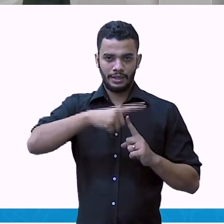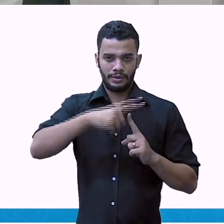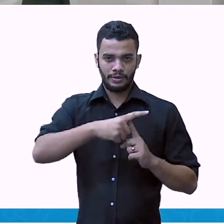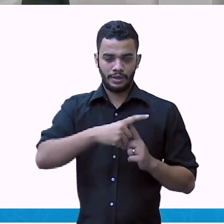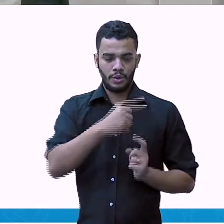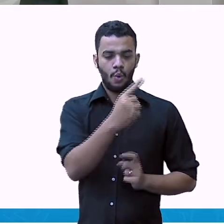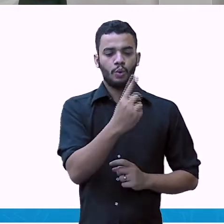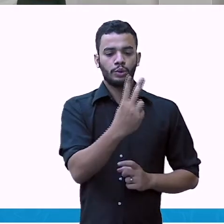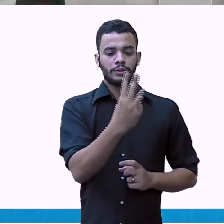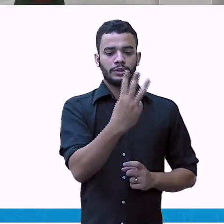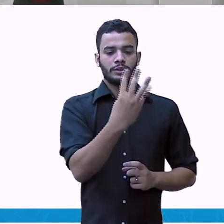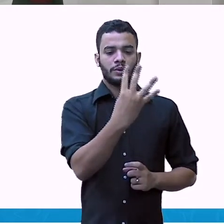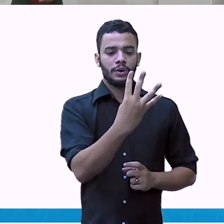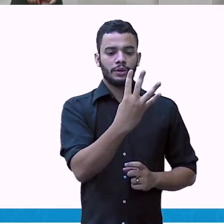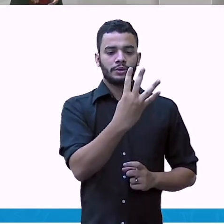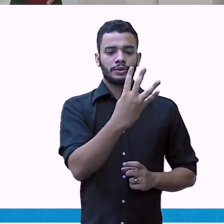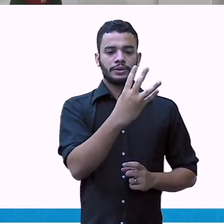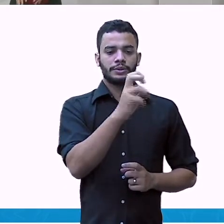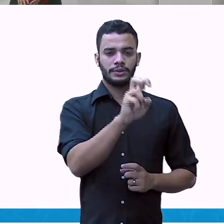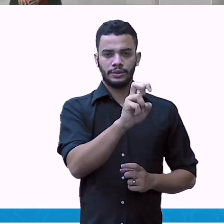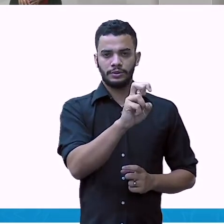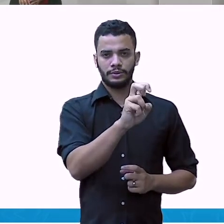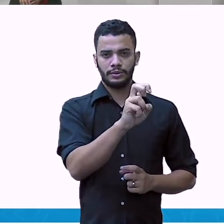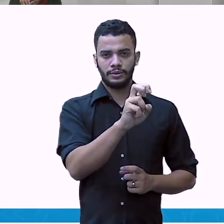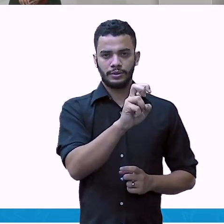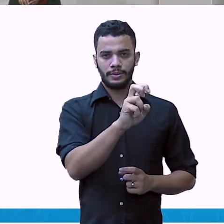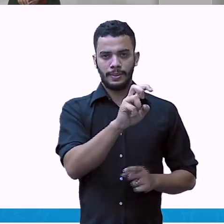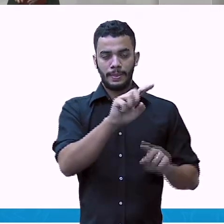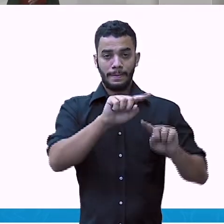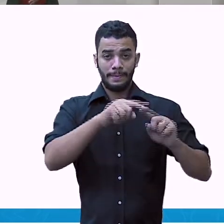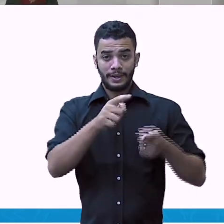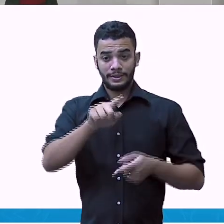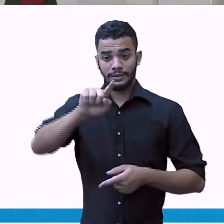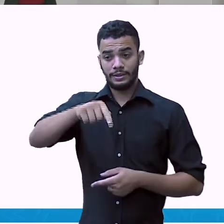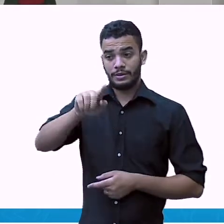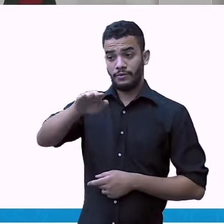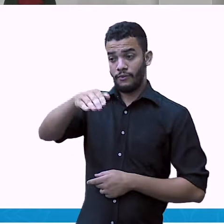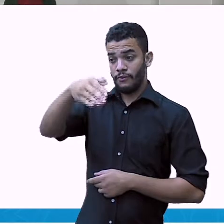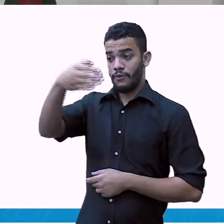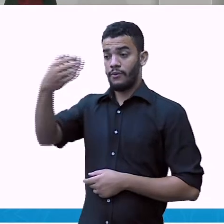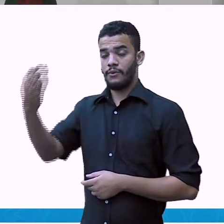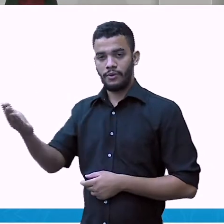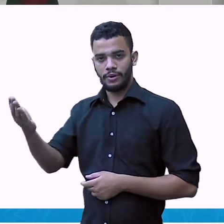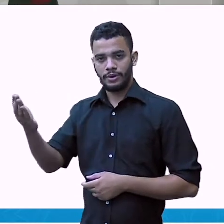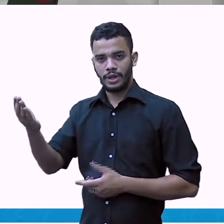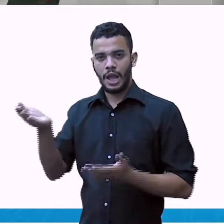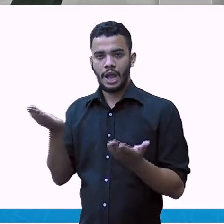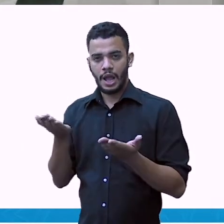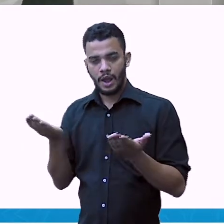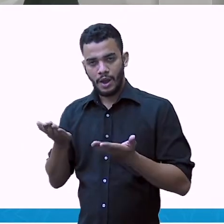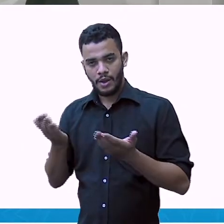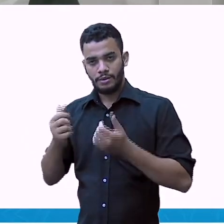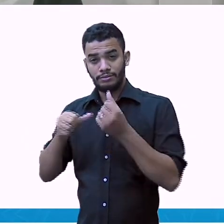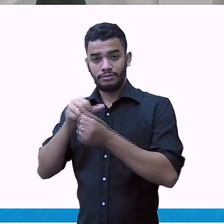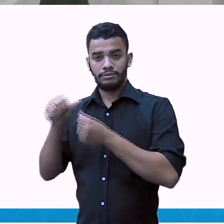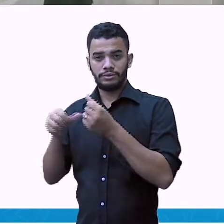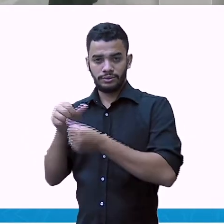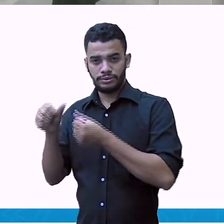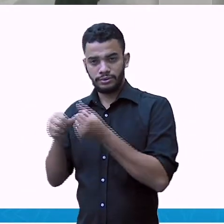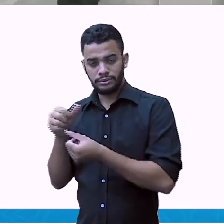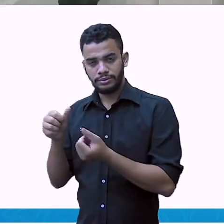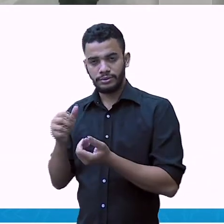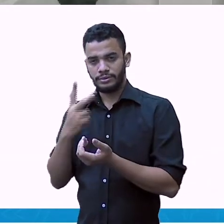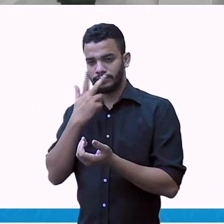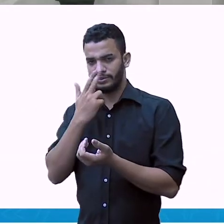unidades, enquanto os números que estão à direita da vírgula representam frações de um inteiro. O que é fração